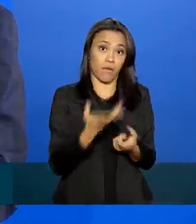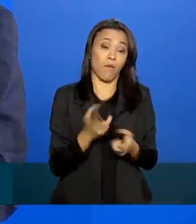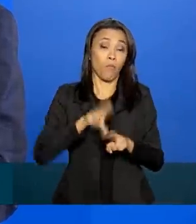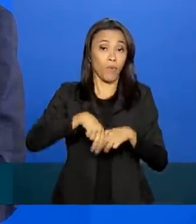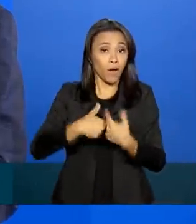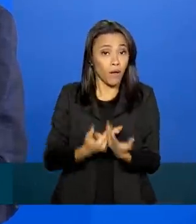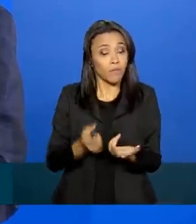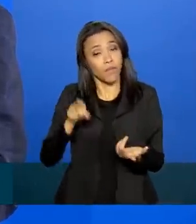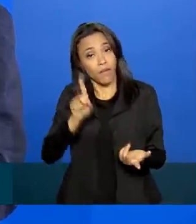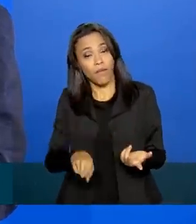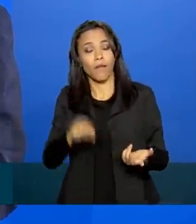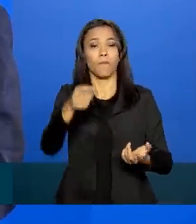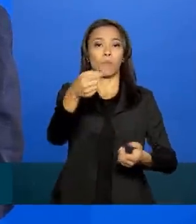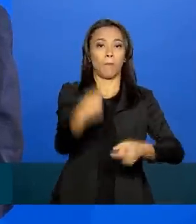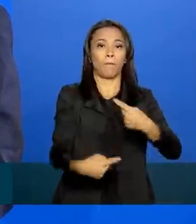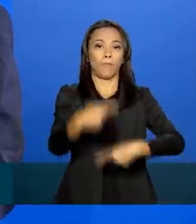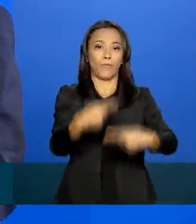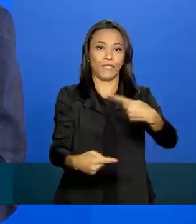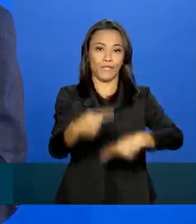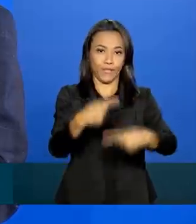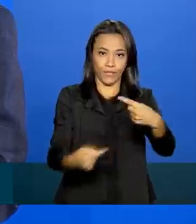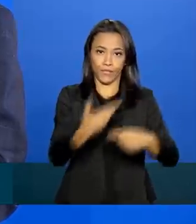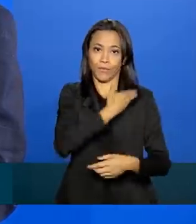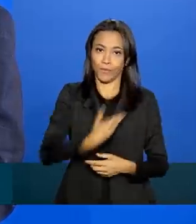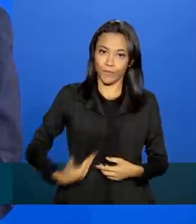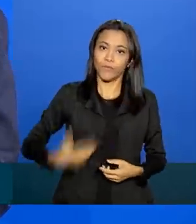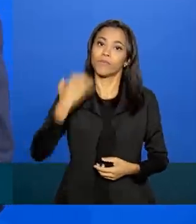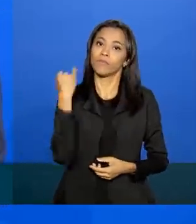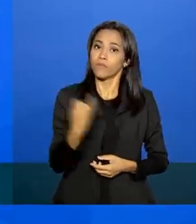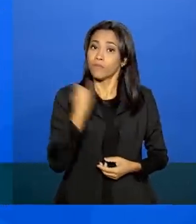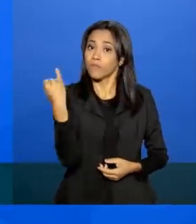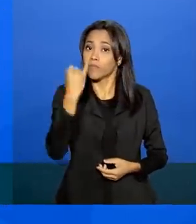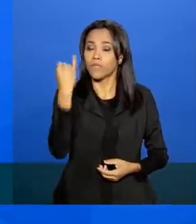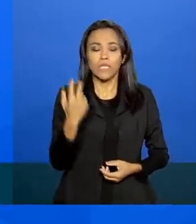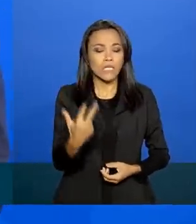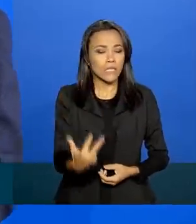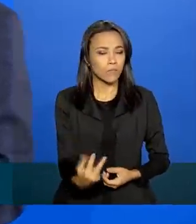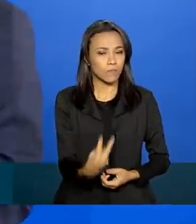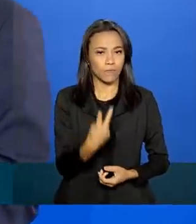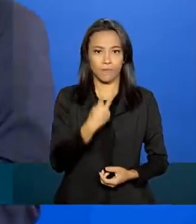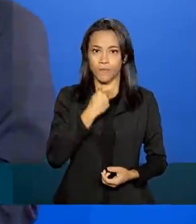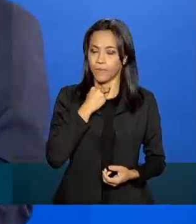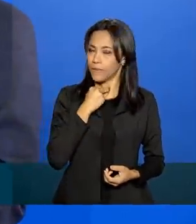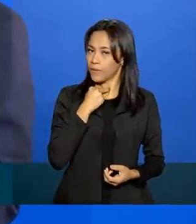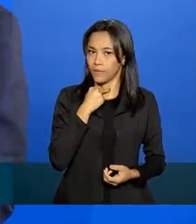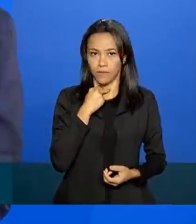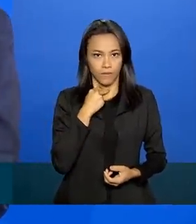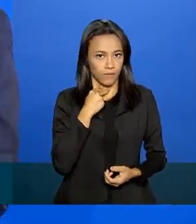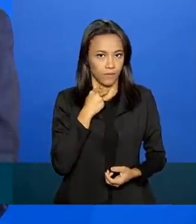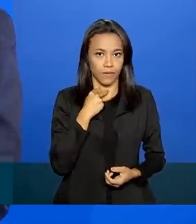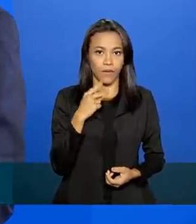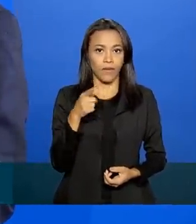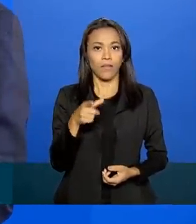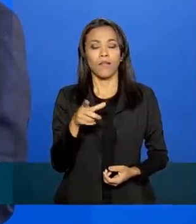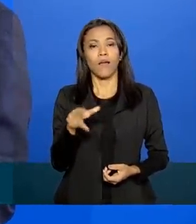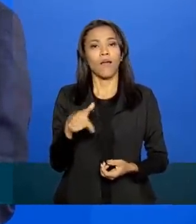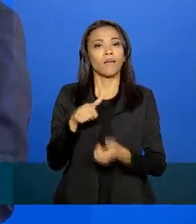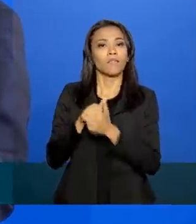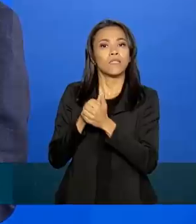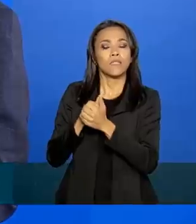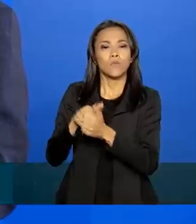tratar de uma política pública relevante não poderia prescindir de embasamento técnico